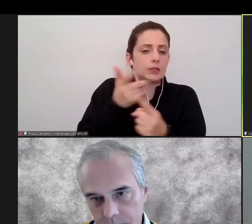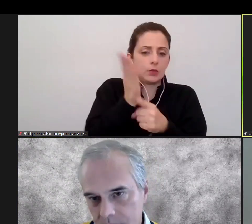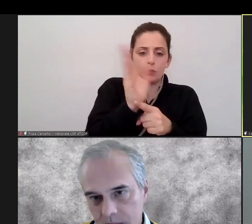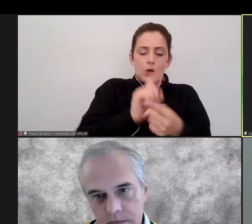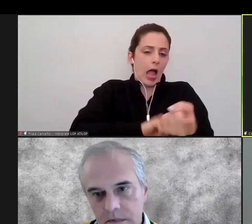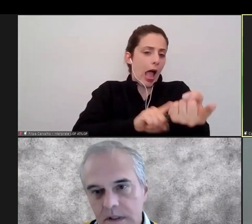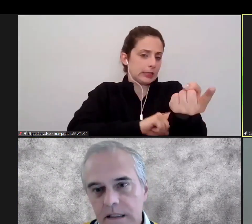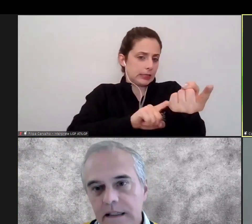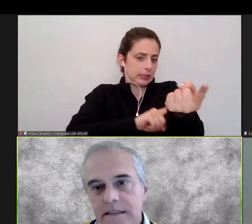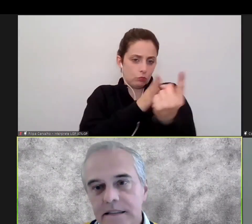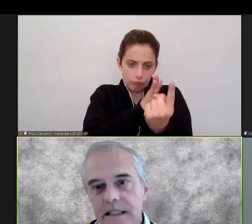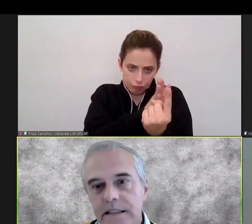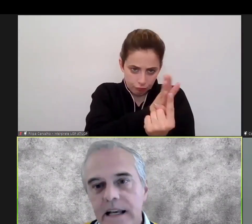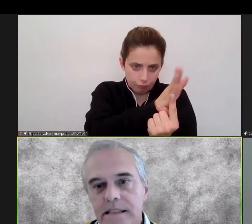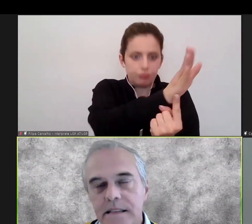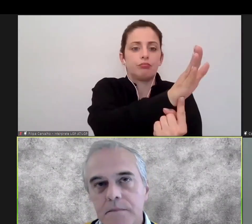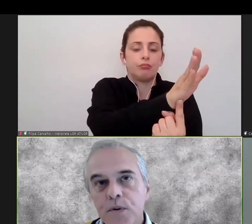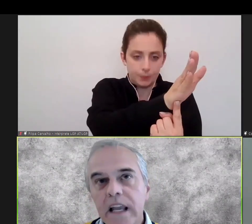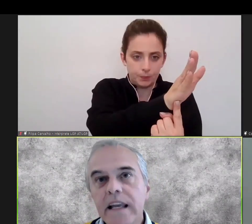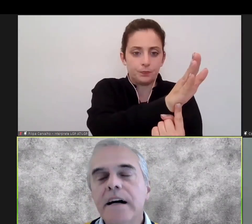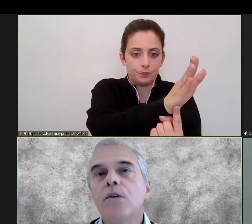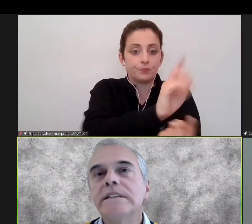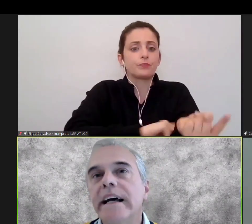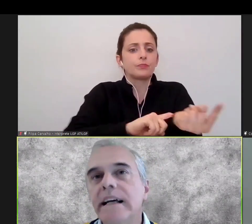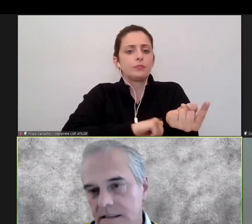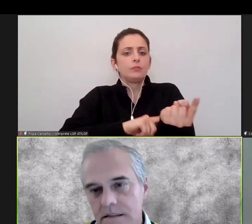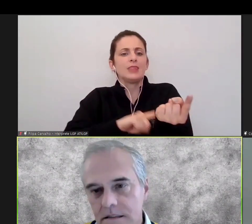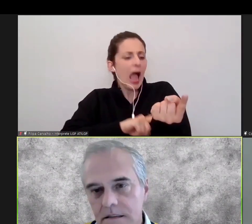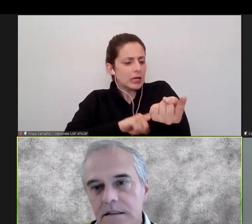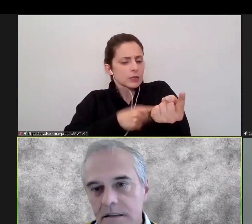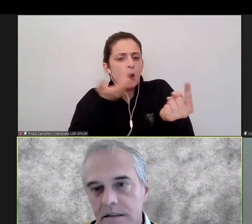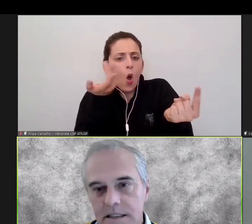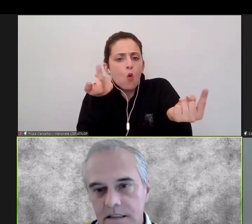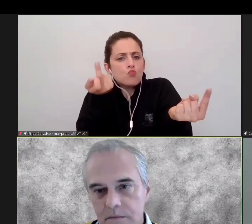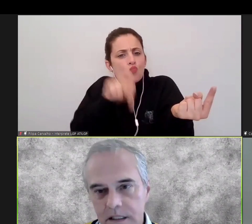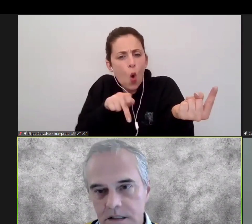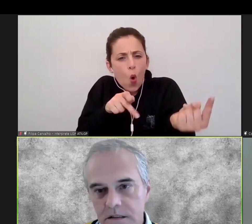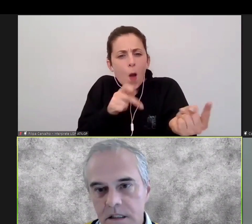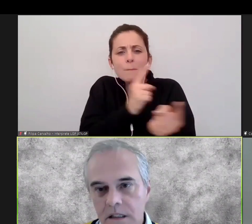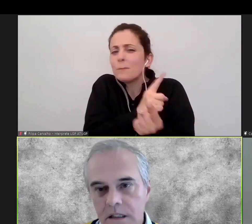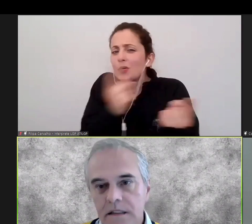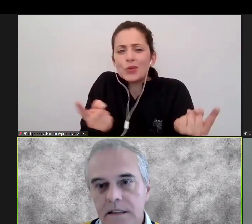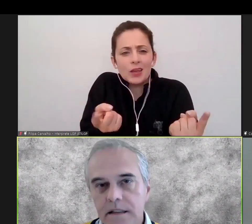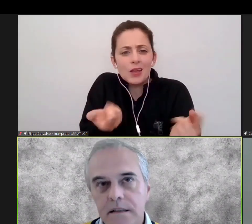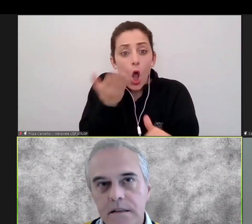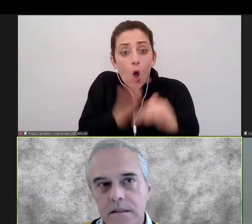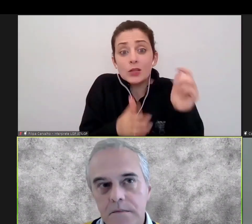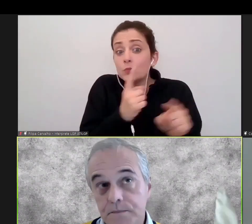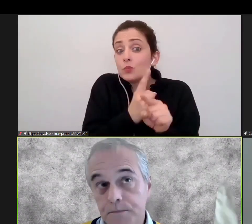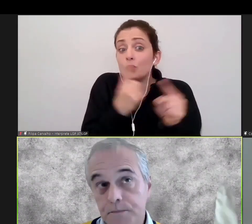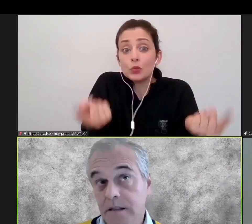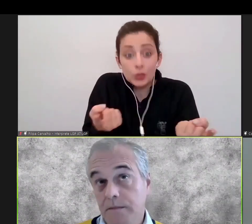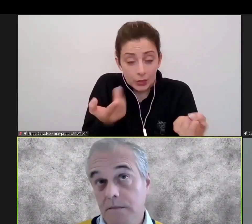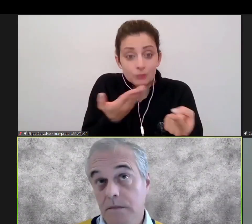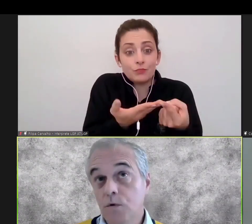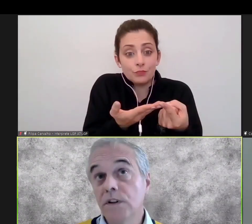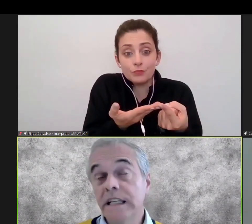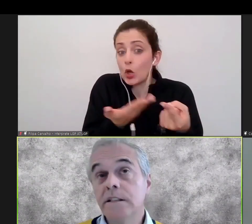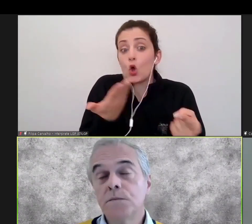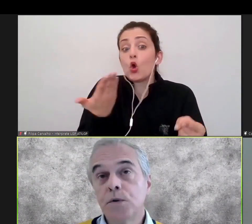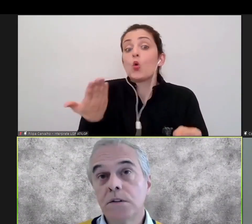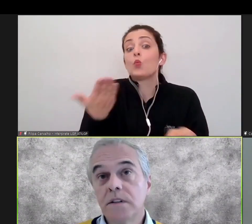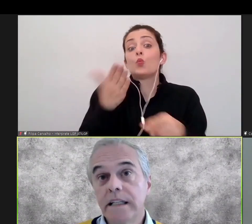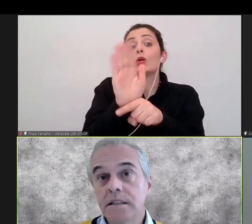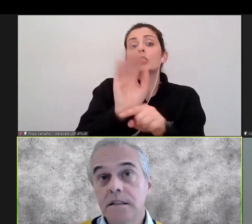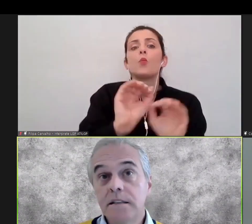dimensão. Essa ideia, assim, por que ele acontece exatamente? Por exemplo, o